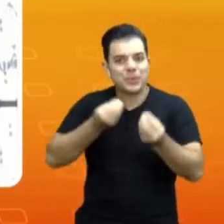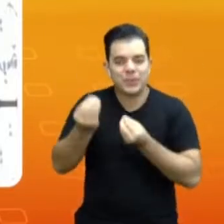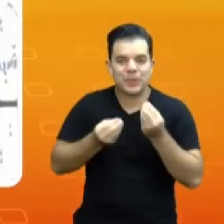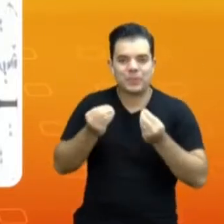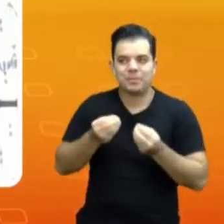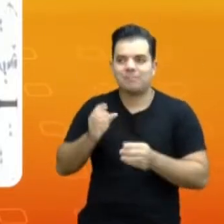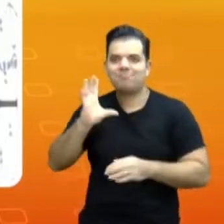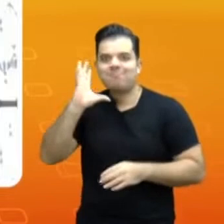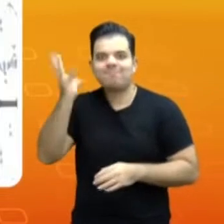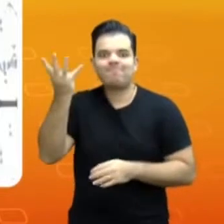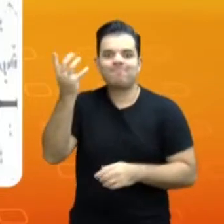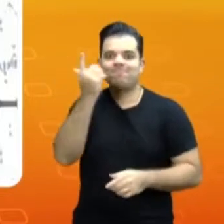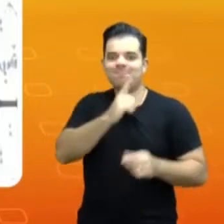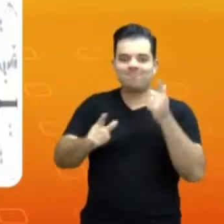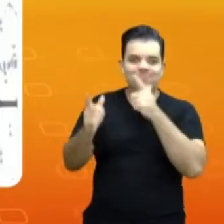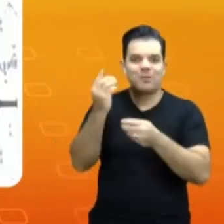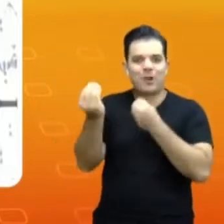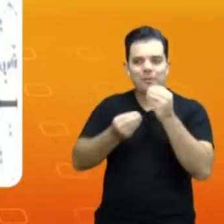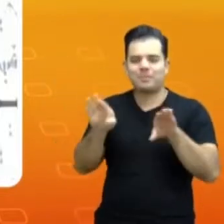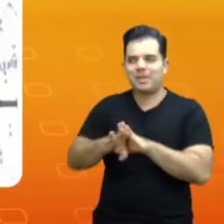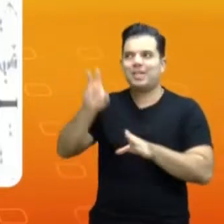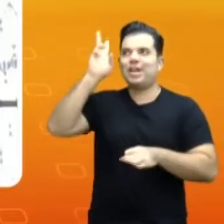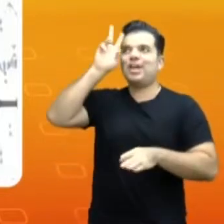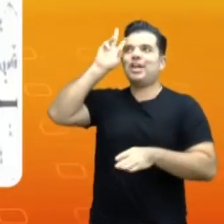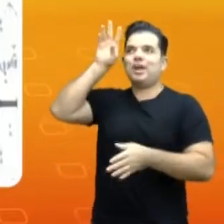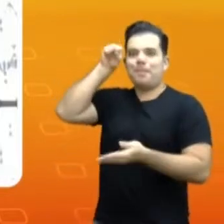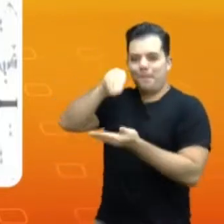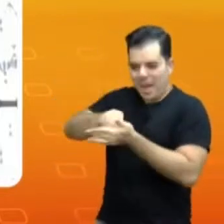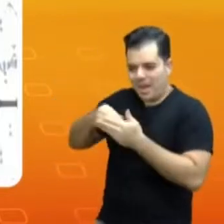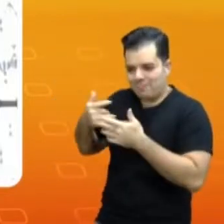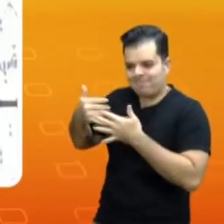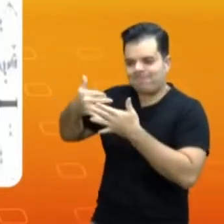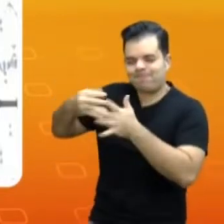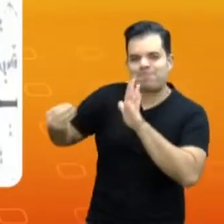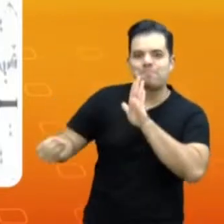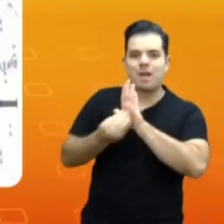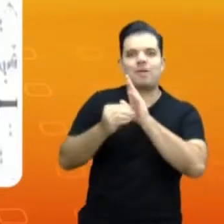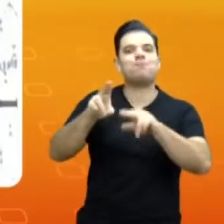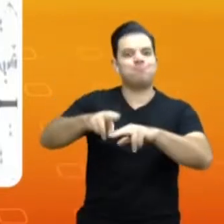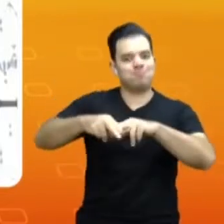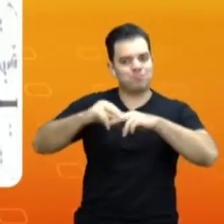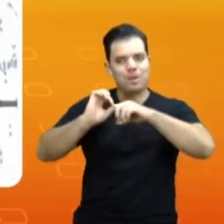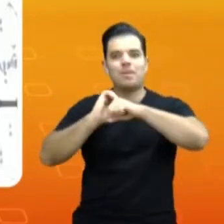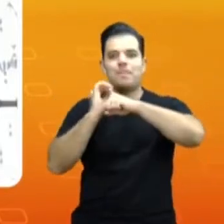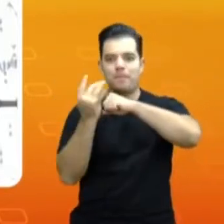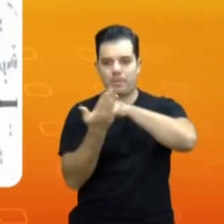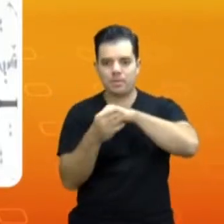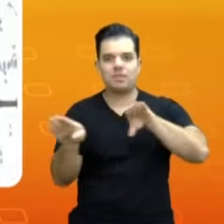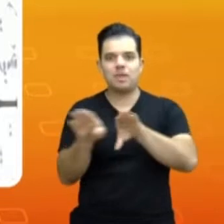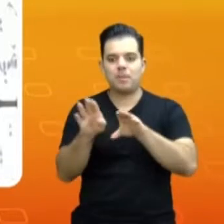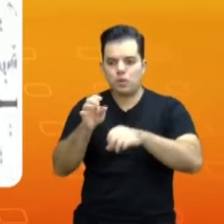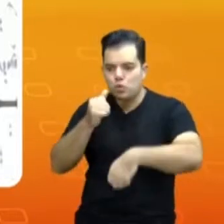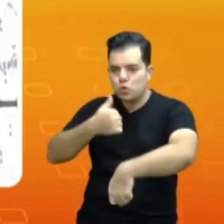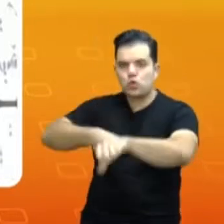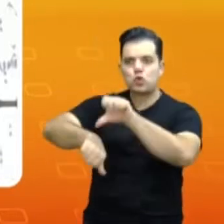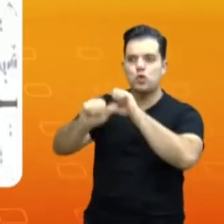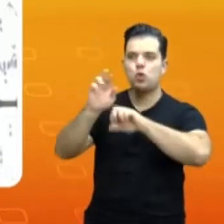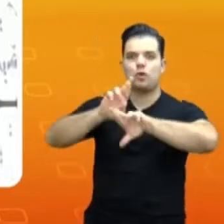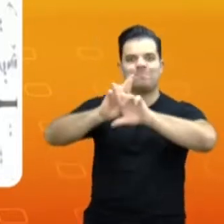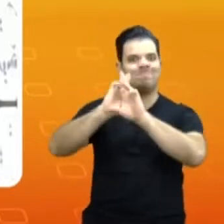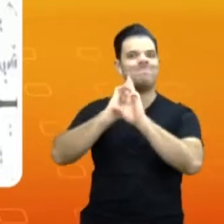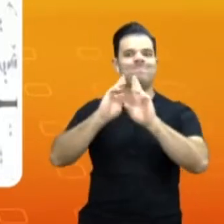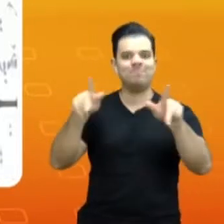momento, que, de certa forma, não deixa de ser histórico, né? Principalmente por conta da pandemia e por conta dessa transformação toda que